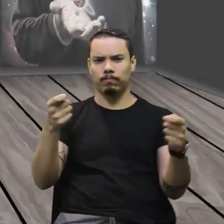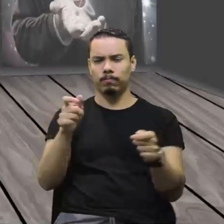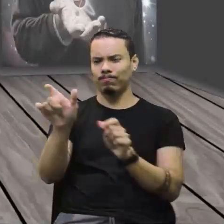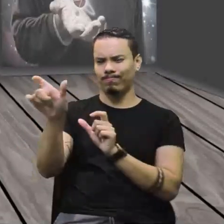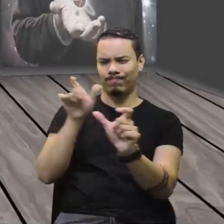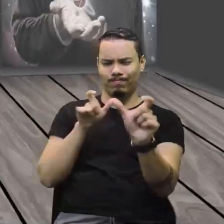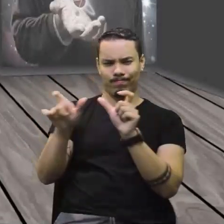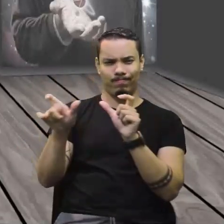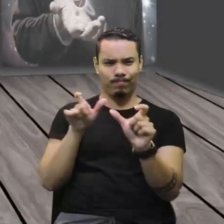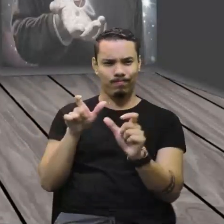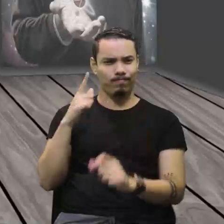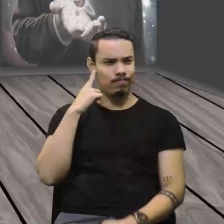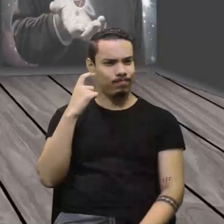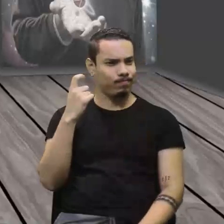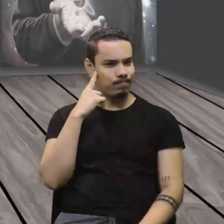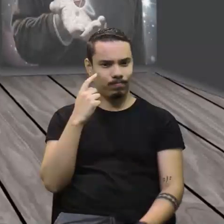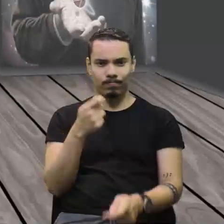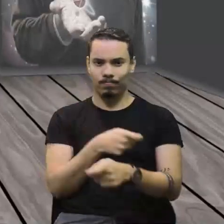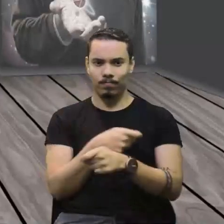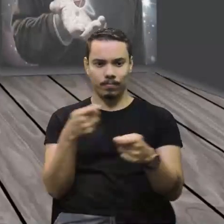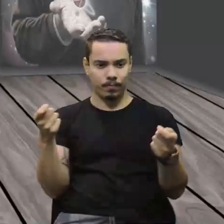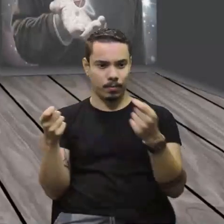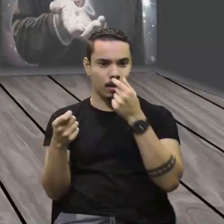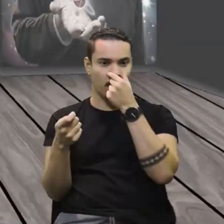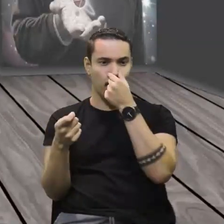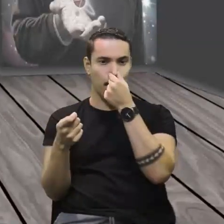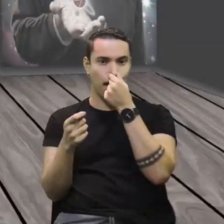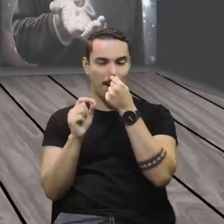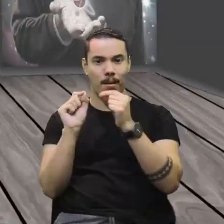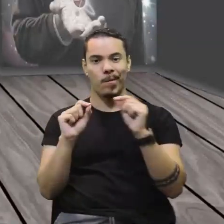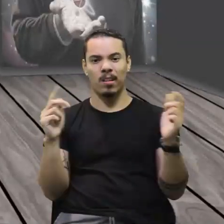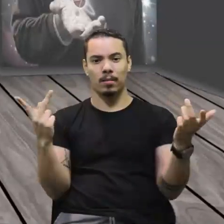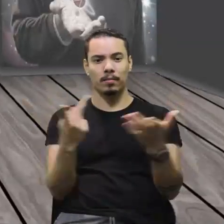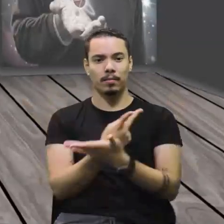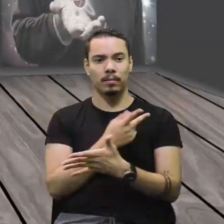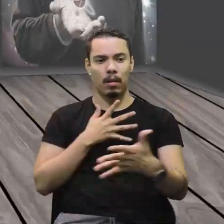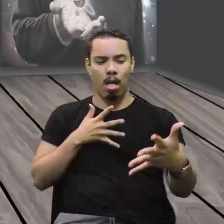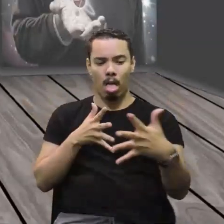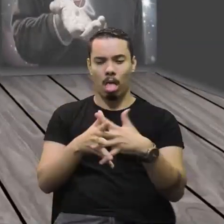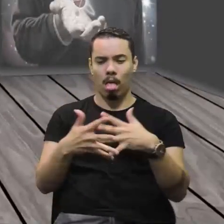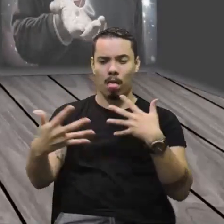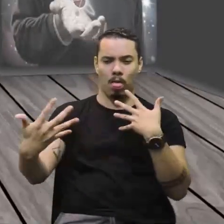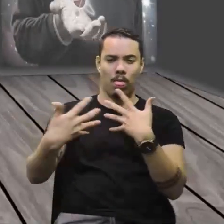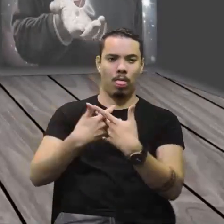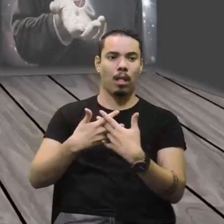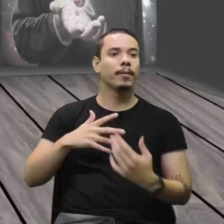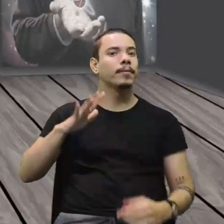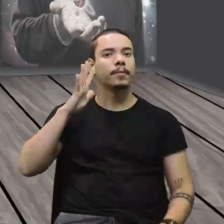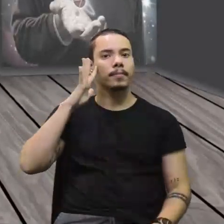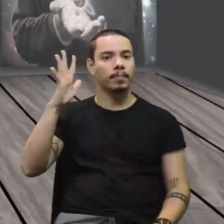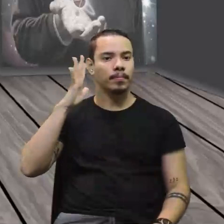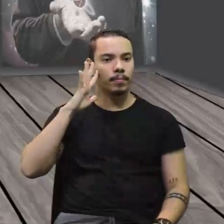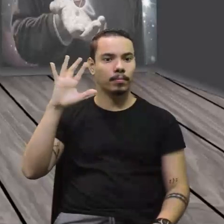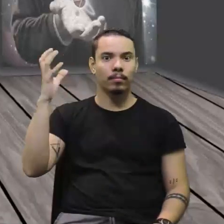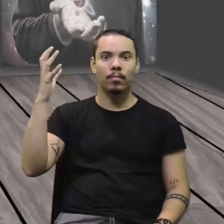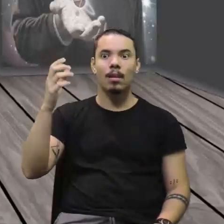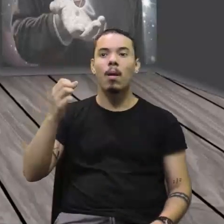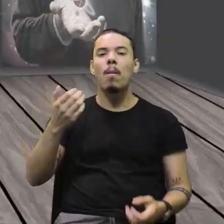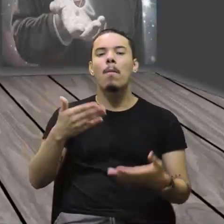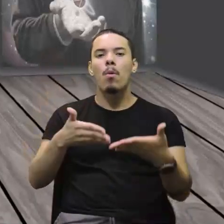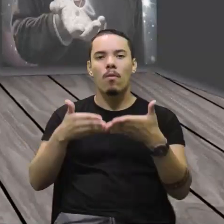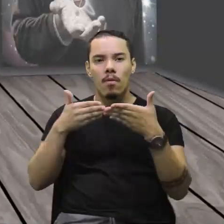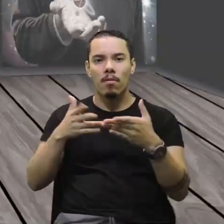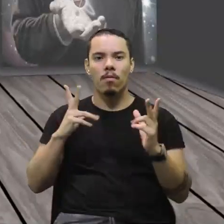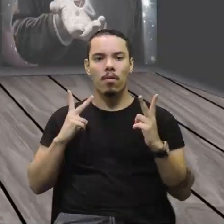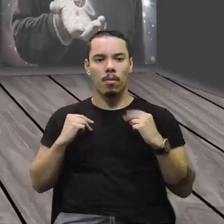palavras, sons que poderiam sair não saem. E aí fica uma comunicação truncada, digamos assim. Imagina, a torre fala, piloto, por